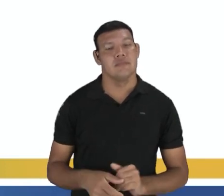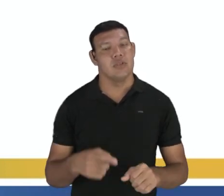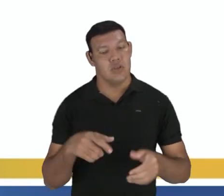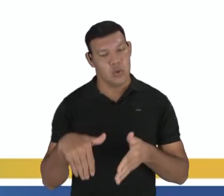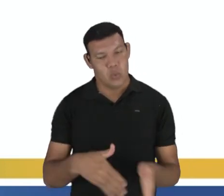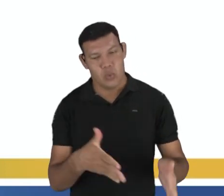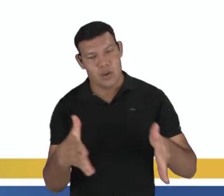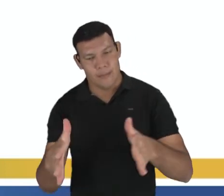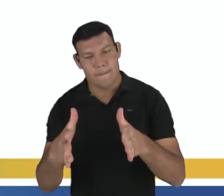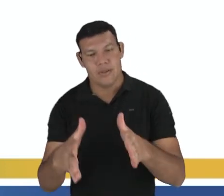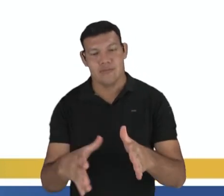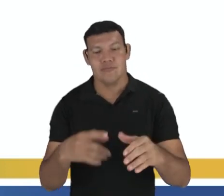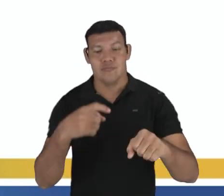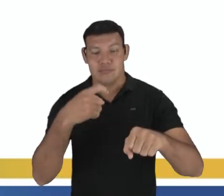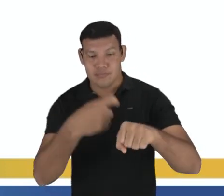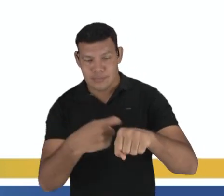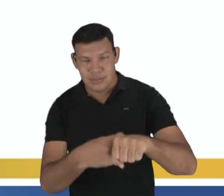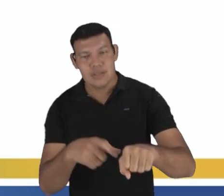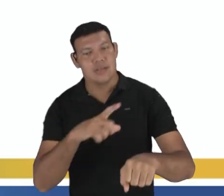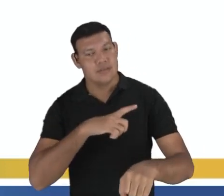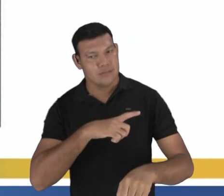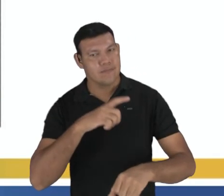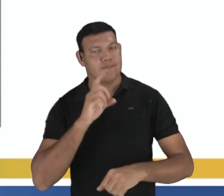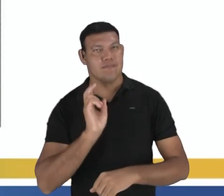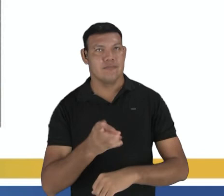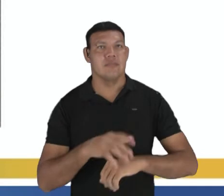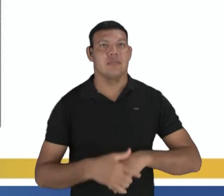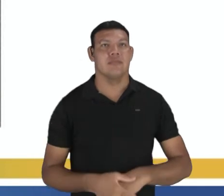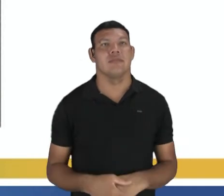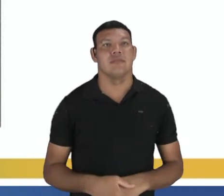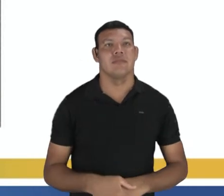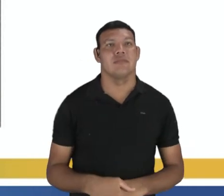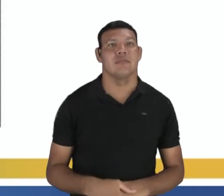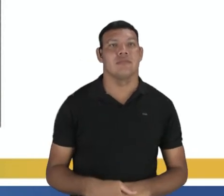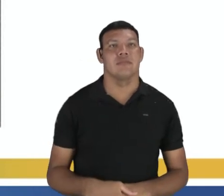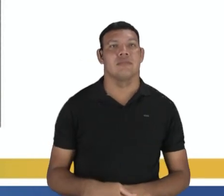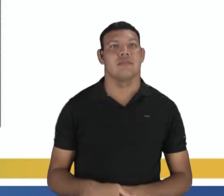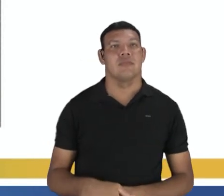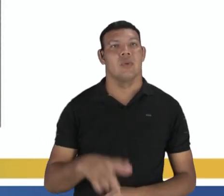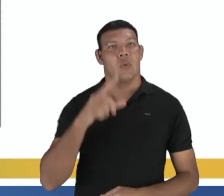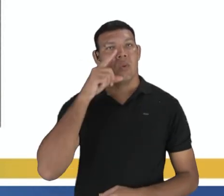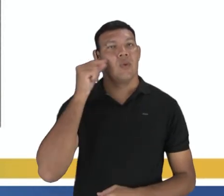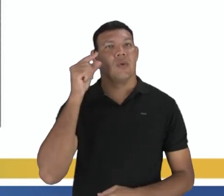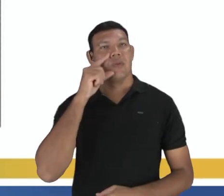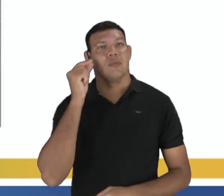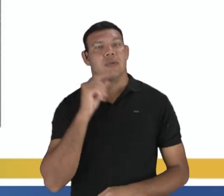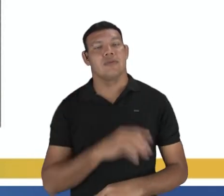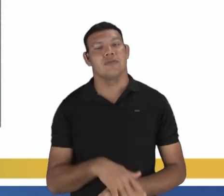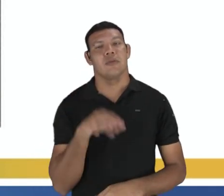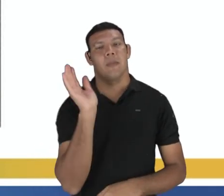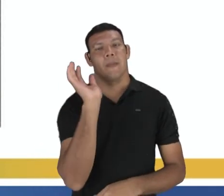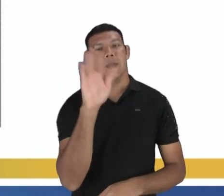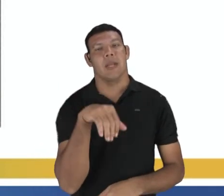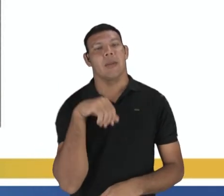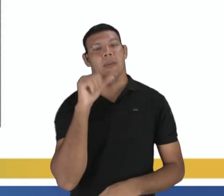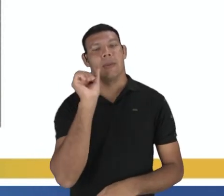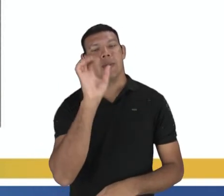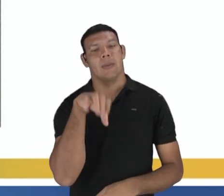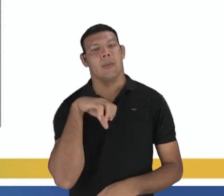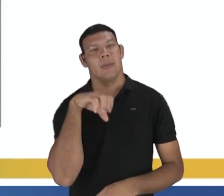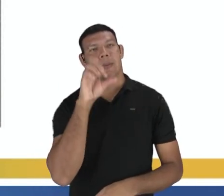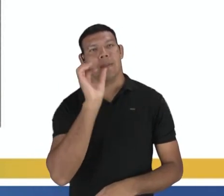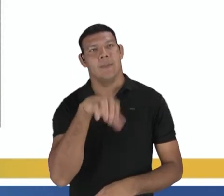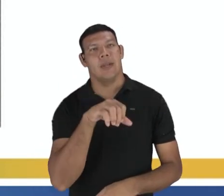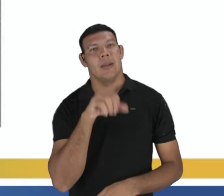uma pedra. Carlos Drummond de Andrade. E aí o Garfield tá mexendo ali na cortina, né? Plá, plá,